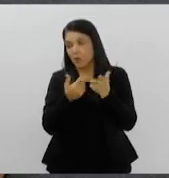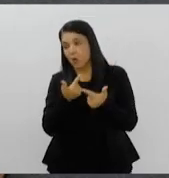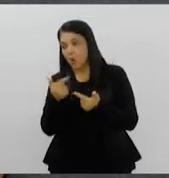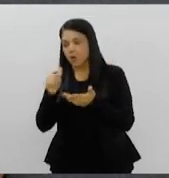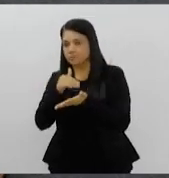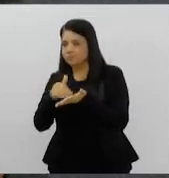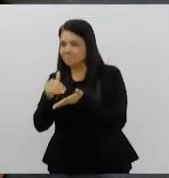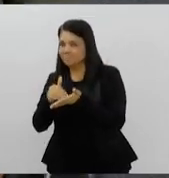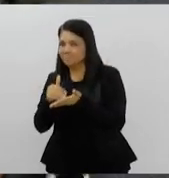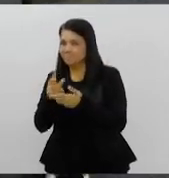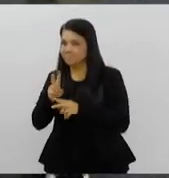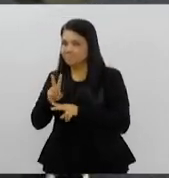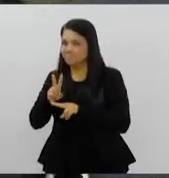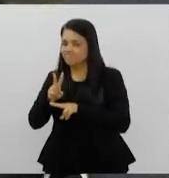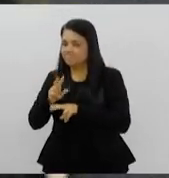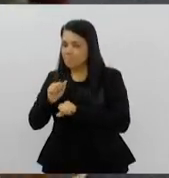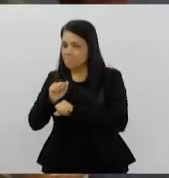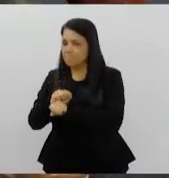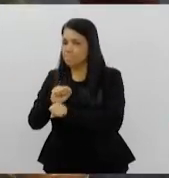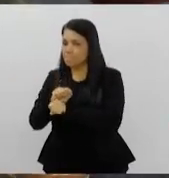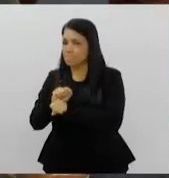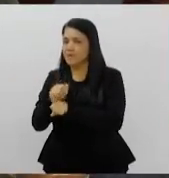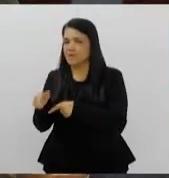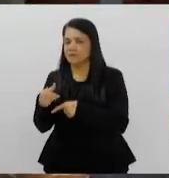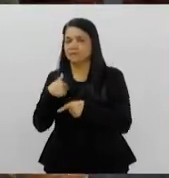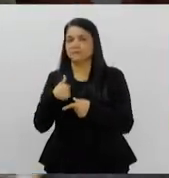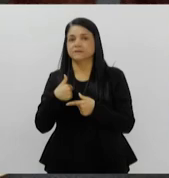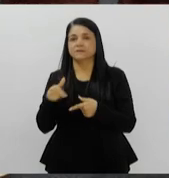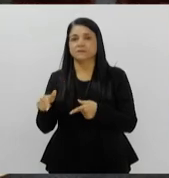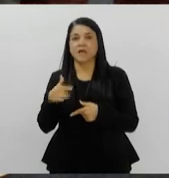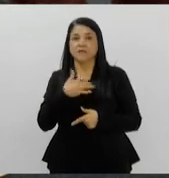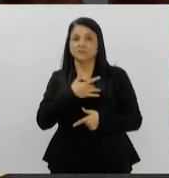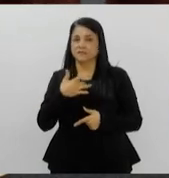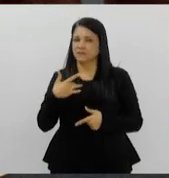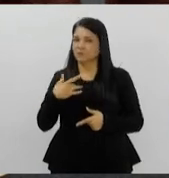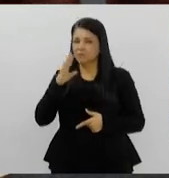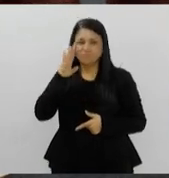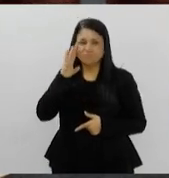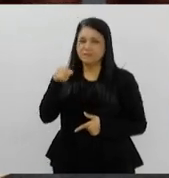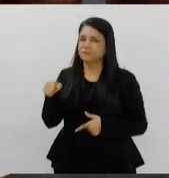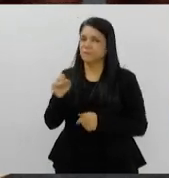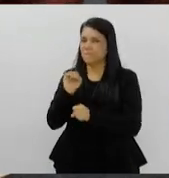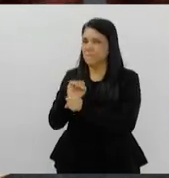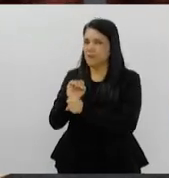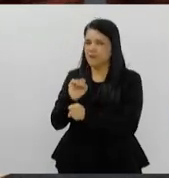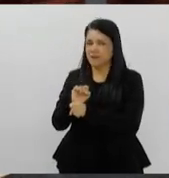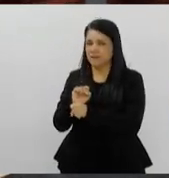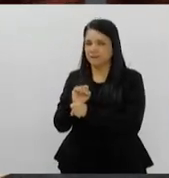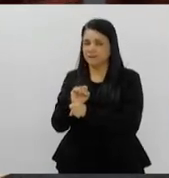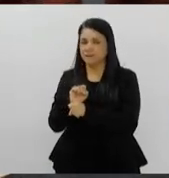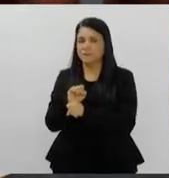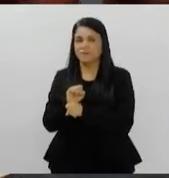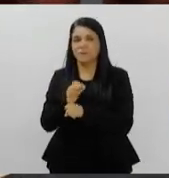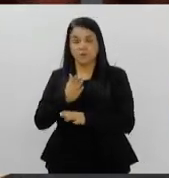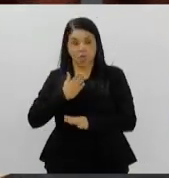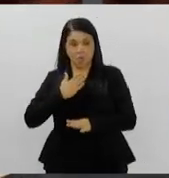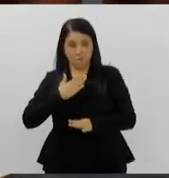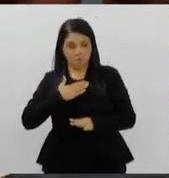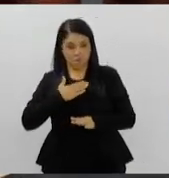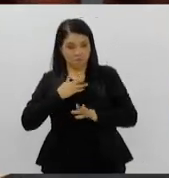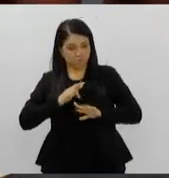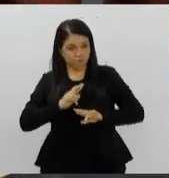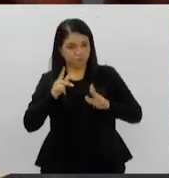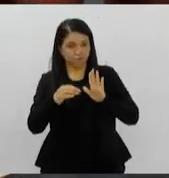coisa não anda. Uma das que está válvula presa é a saúde. Inclusive, isso daí não diz respeito às minhas